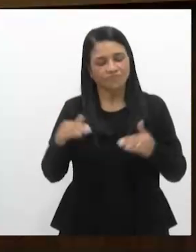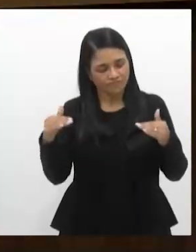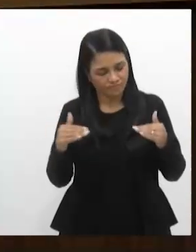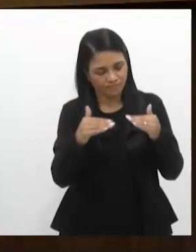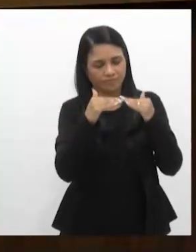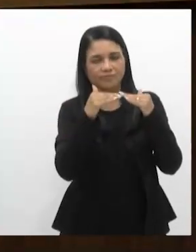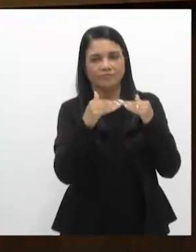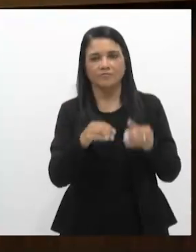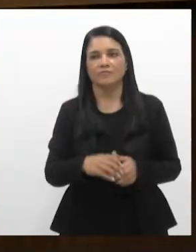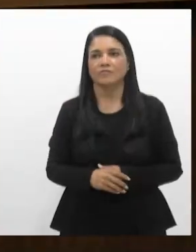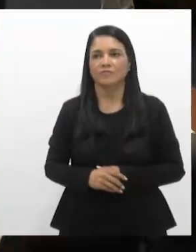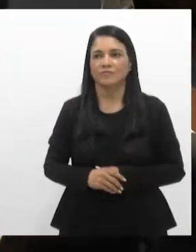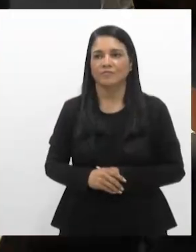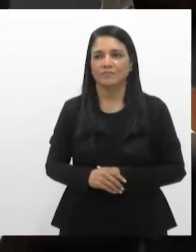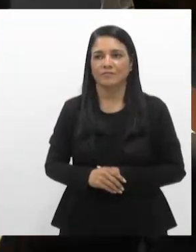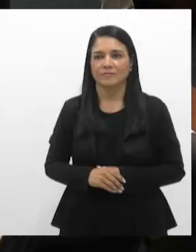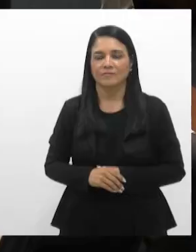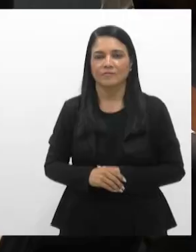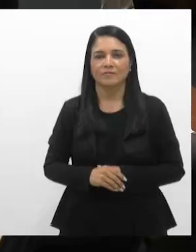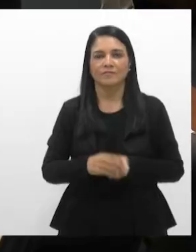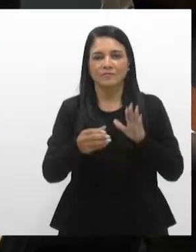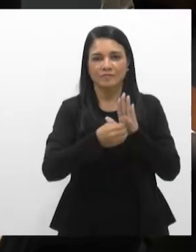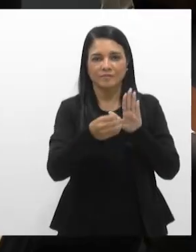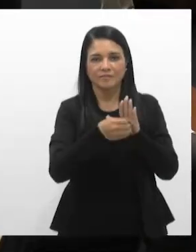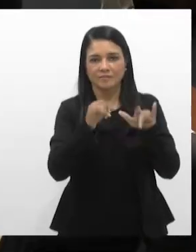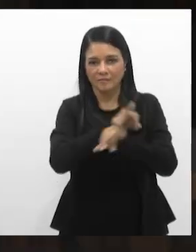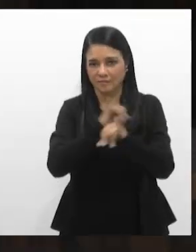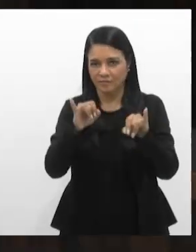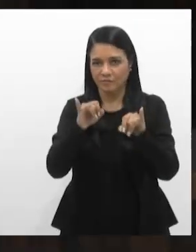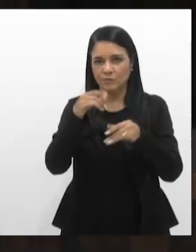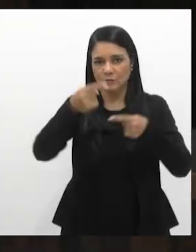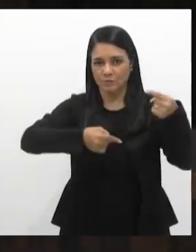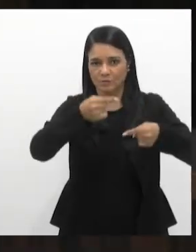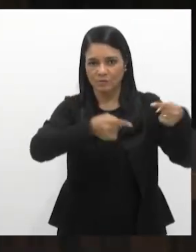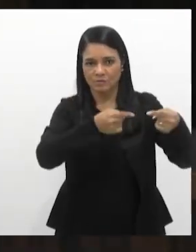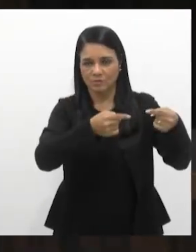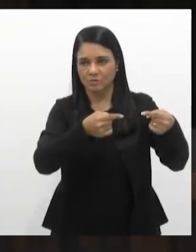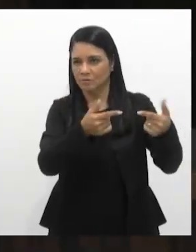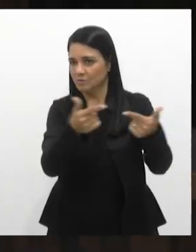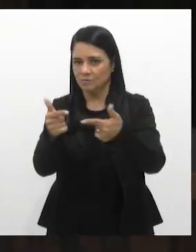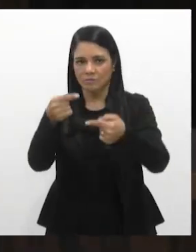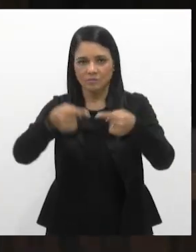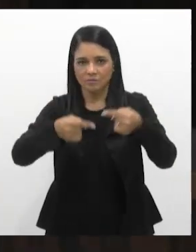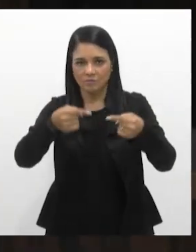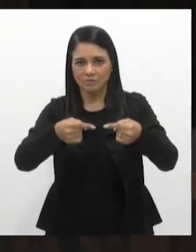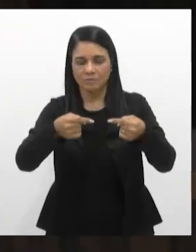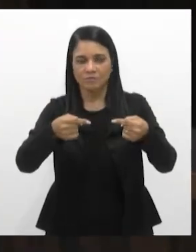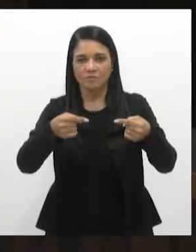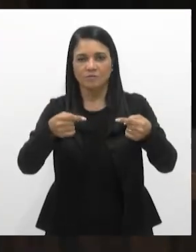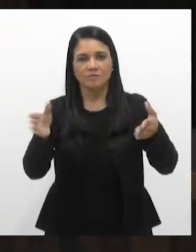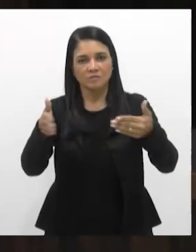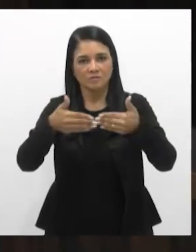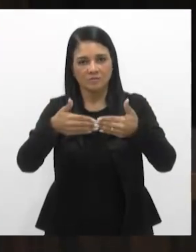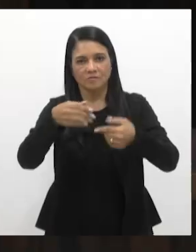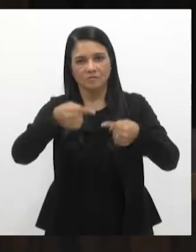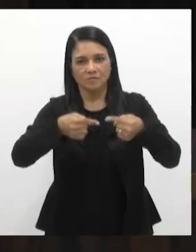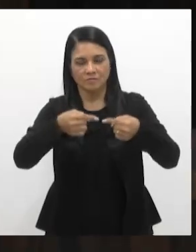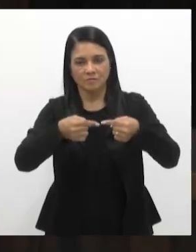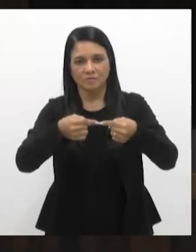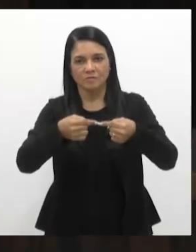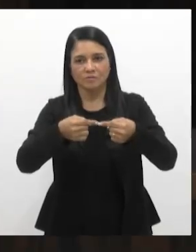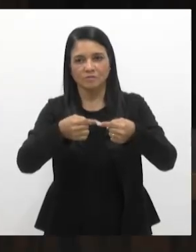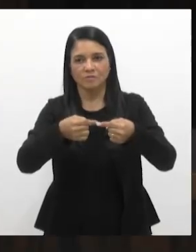Favorável. Com os pareceres emitidos, em discussão. Não havendo quem queira discutir, encerrada a